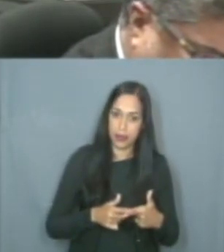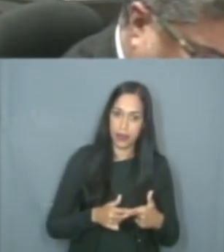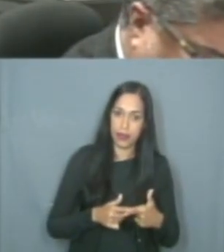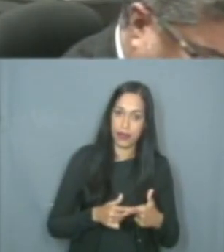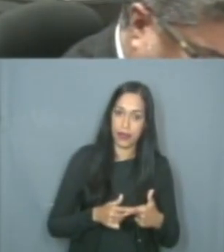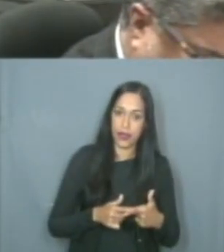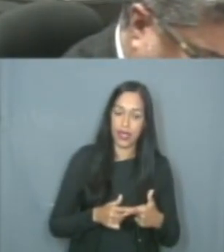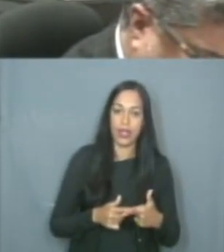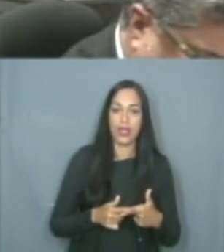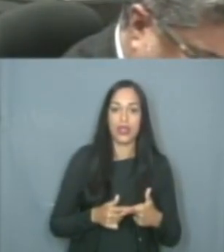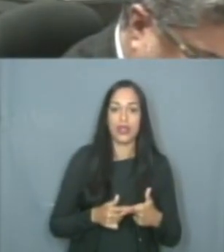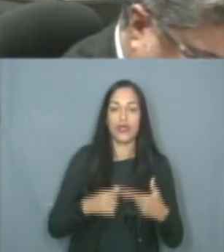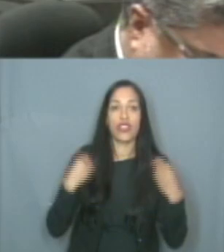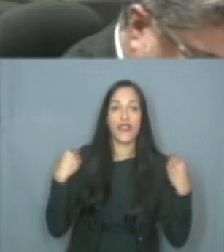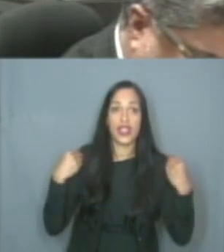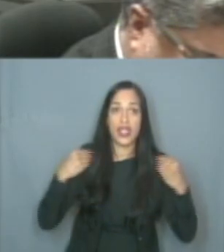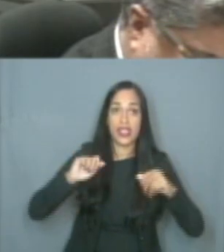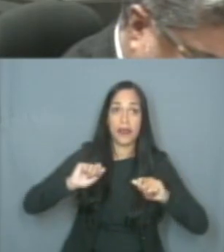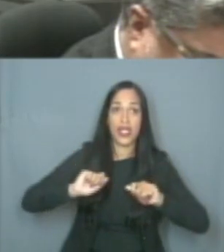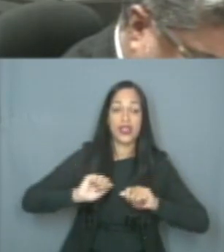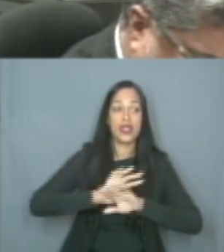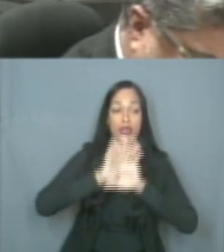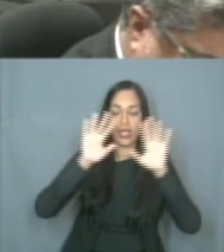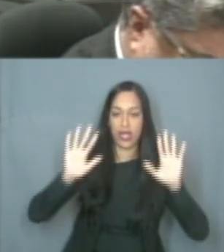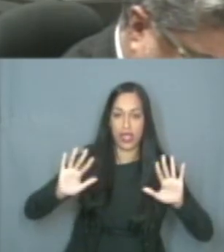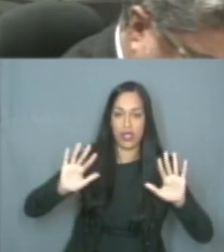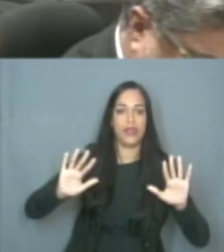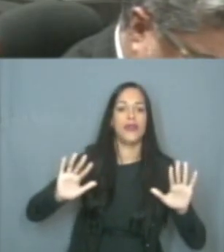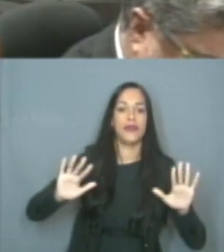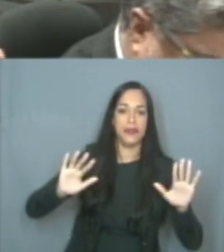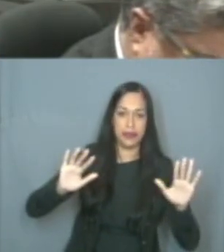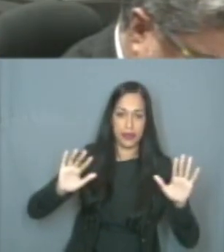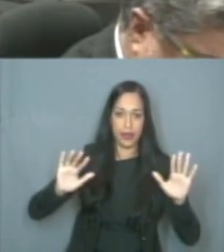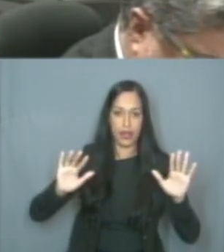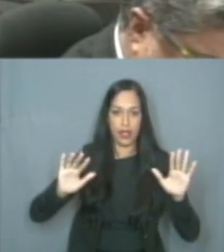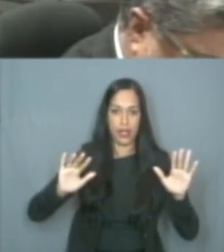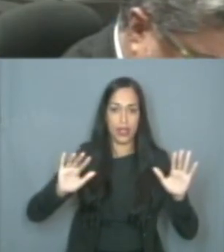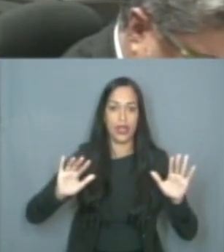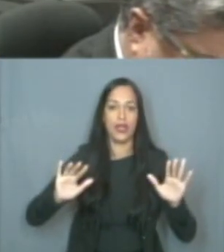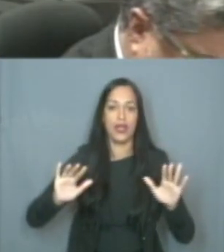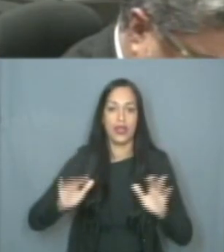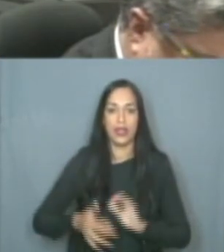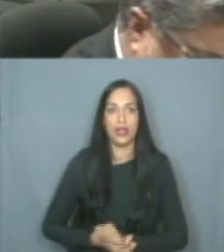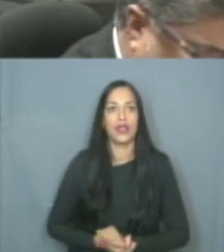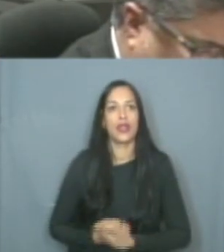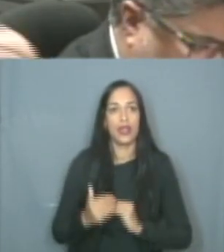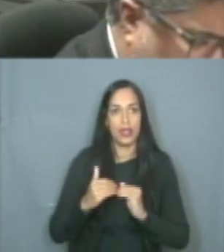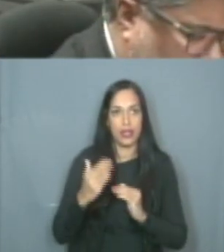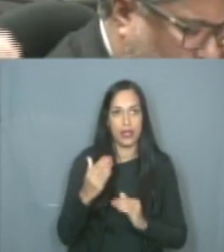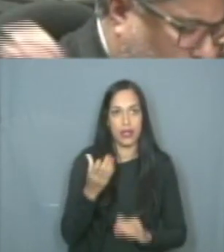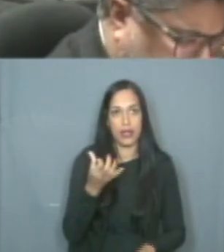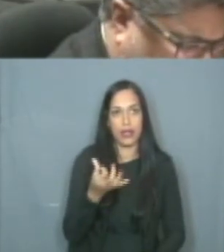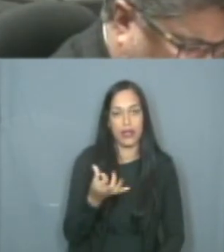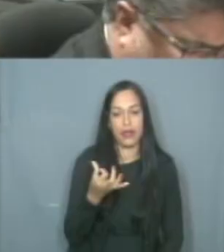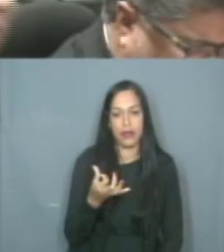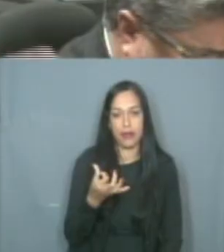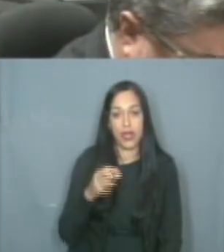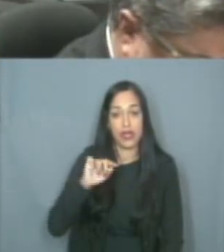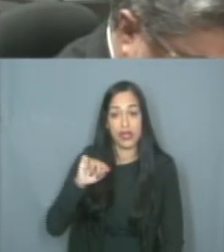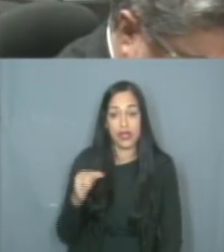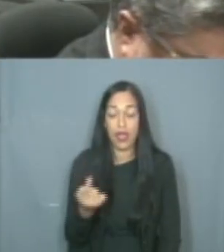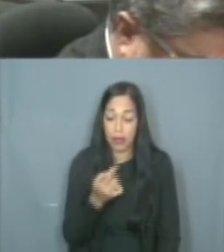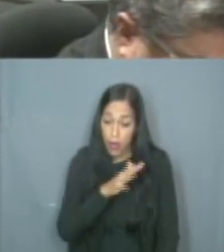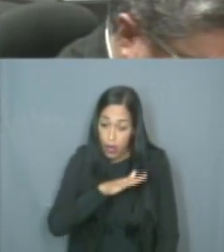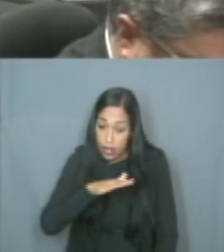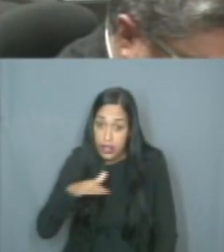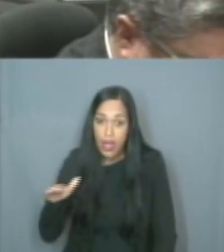próprio portal de transparência da prefeitura, um dado relevante, são mais de 6.000 crianças que